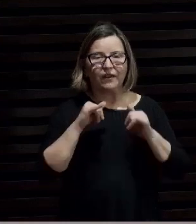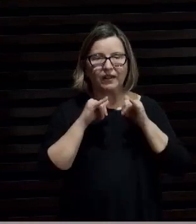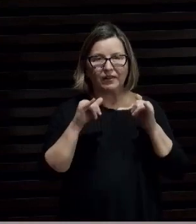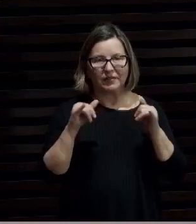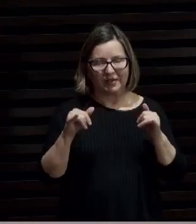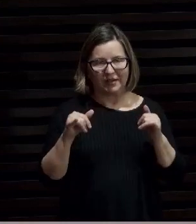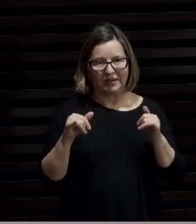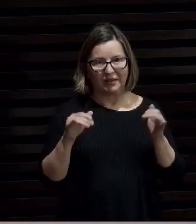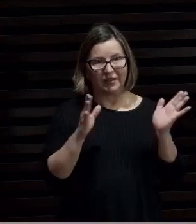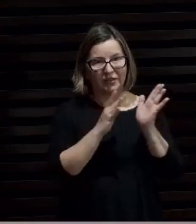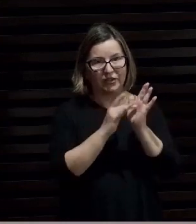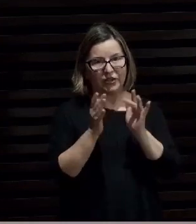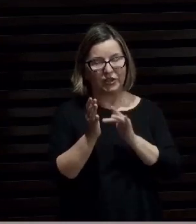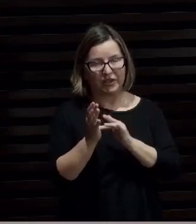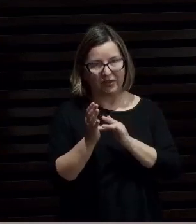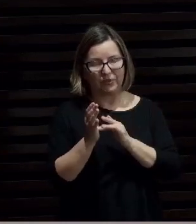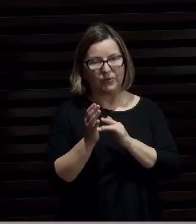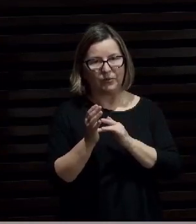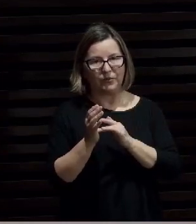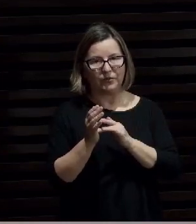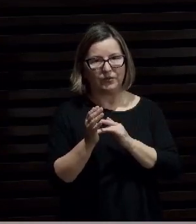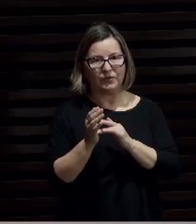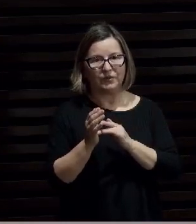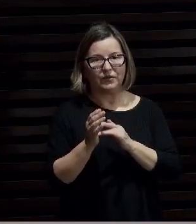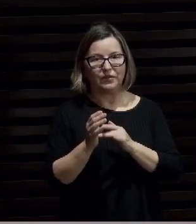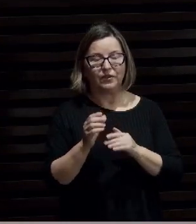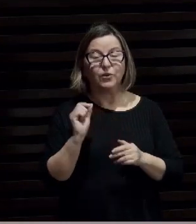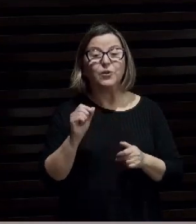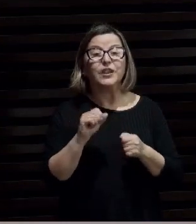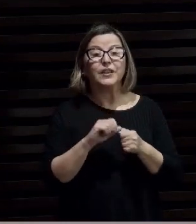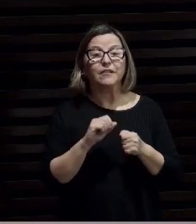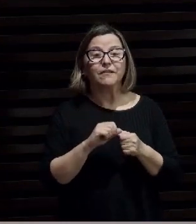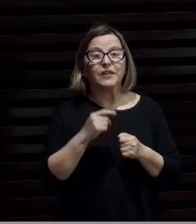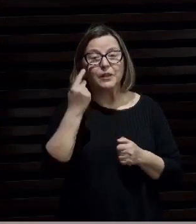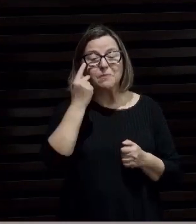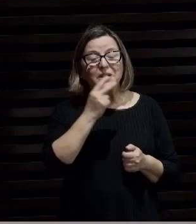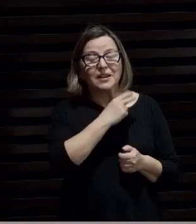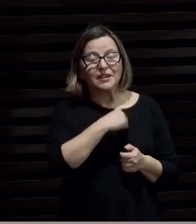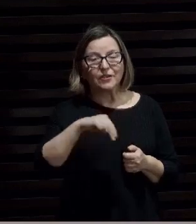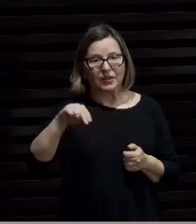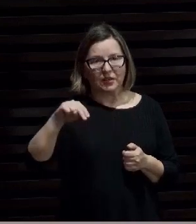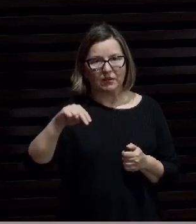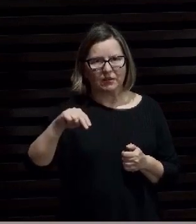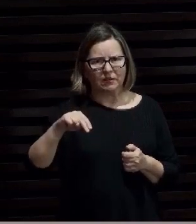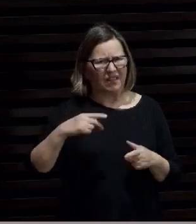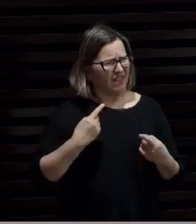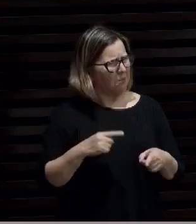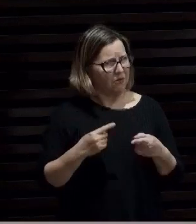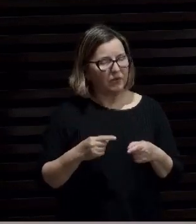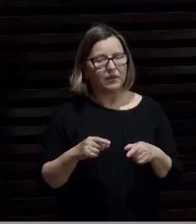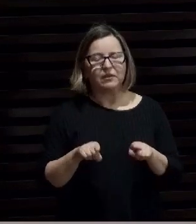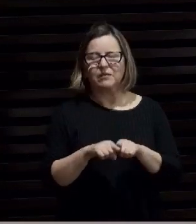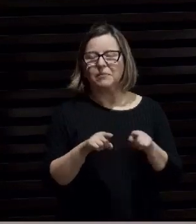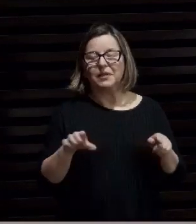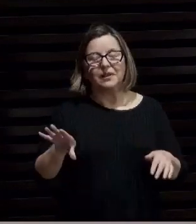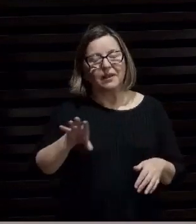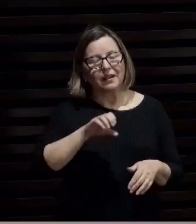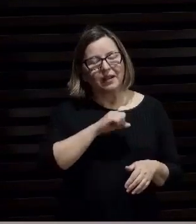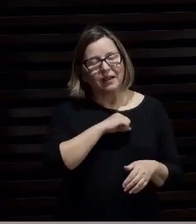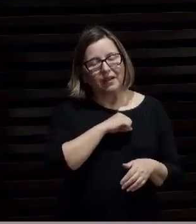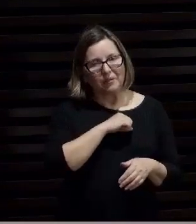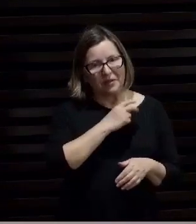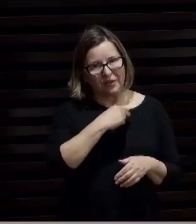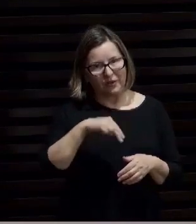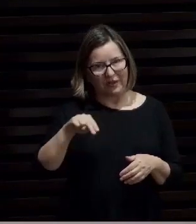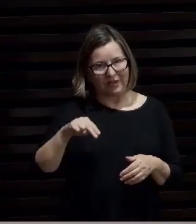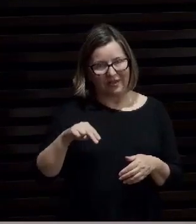humilhando? Em amor. Não escarnecendo, mas amando o pecador e trazendo